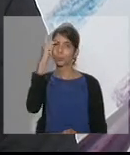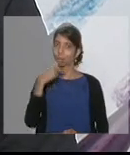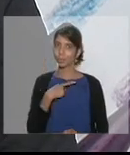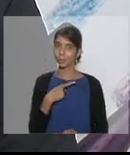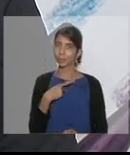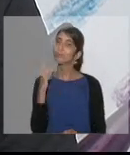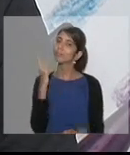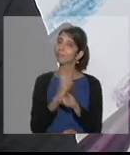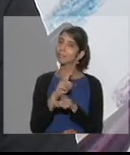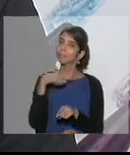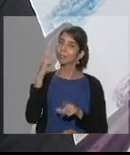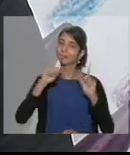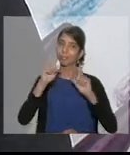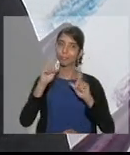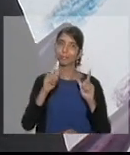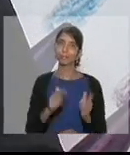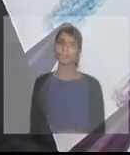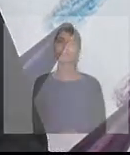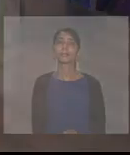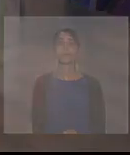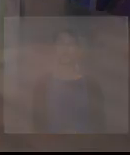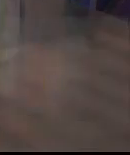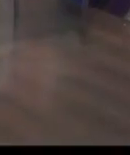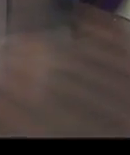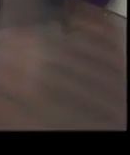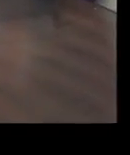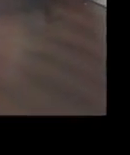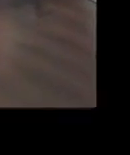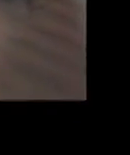felizes, paz do eu e até a próxima.